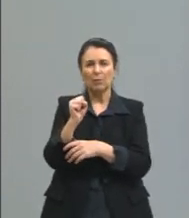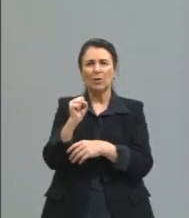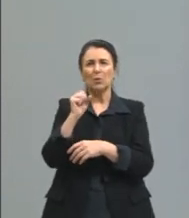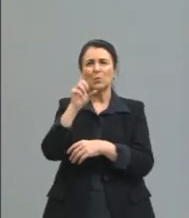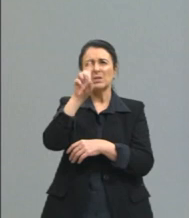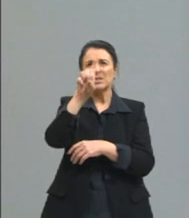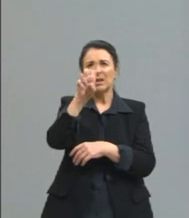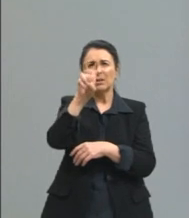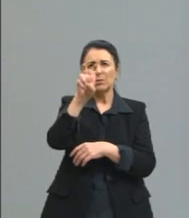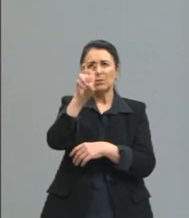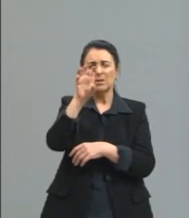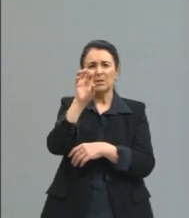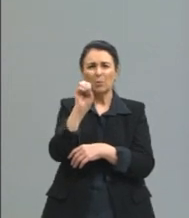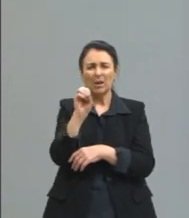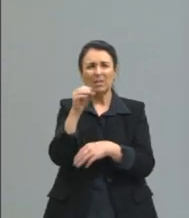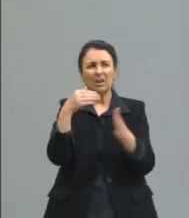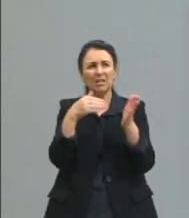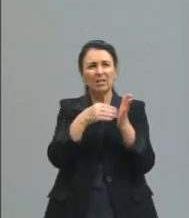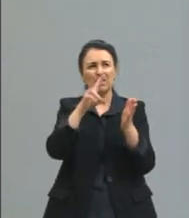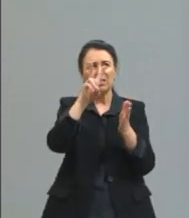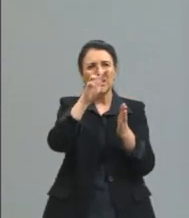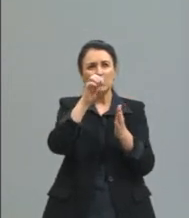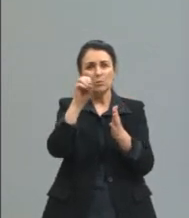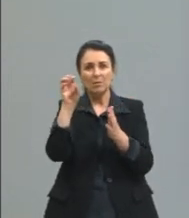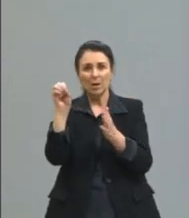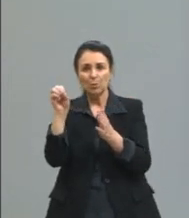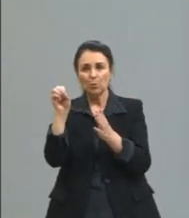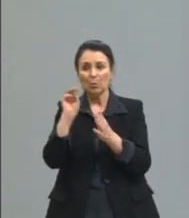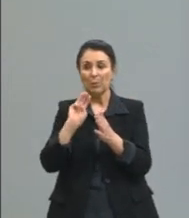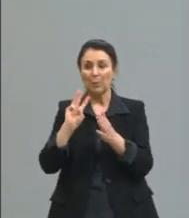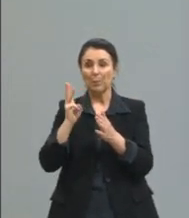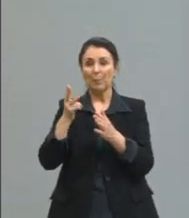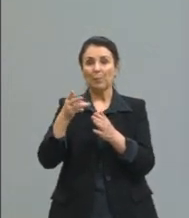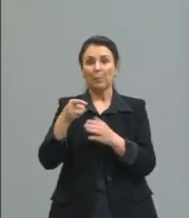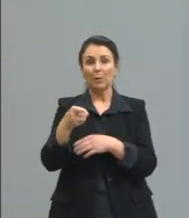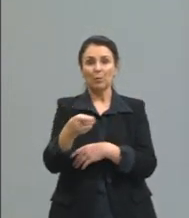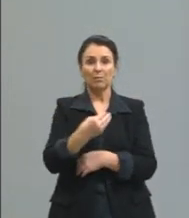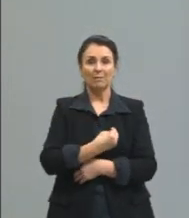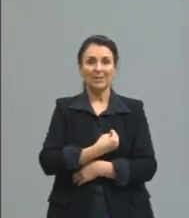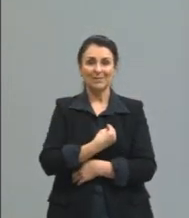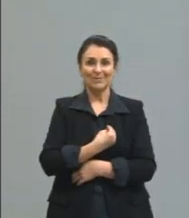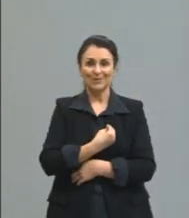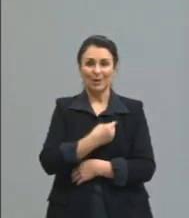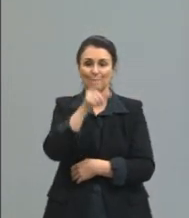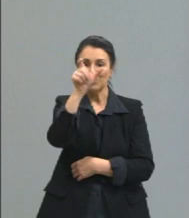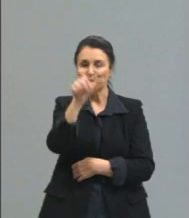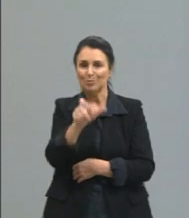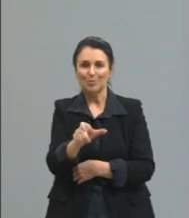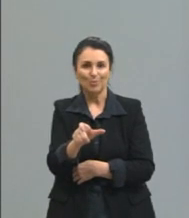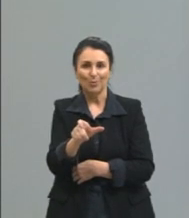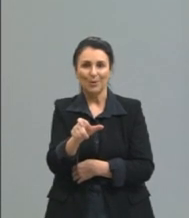e 200 milhões de vidas, só nesse prazo de tempo.